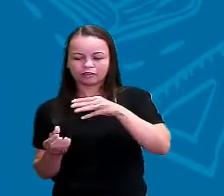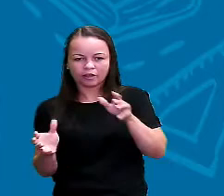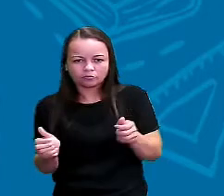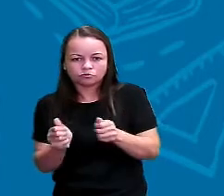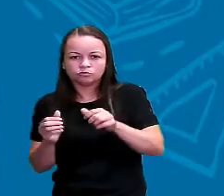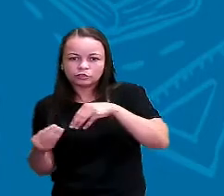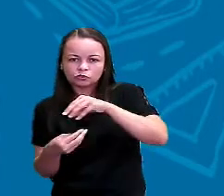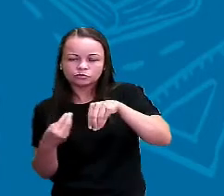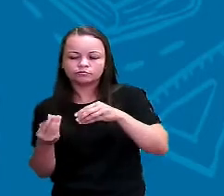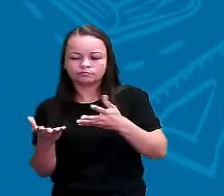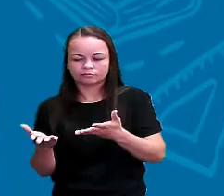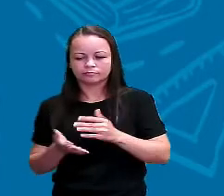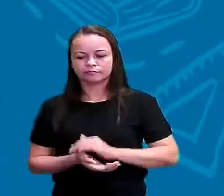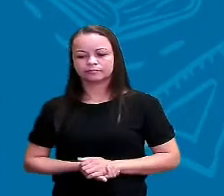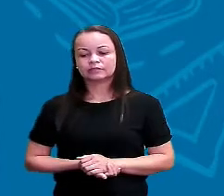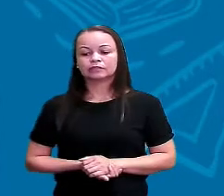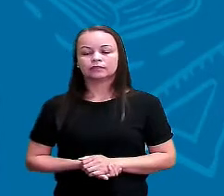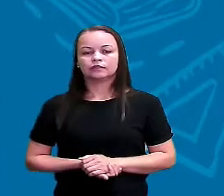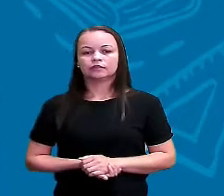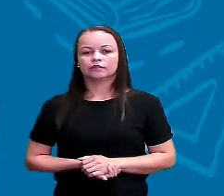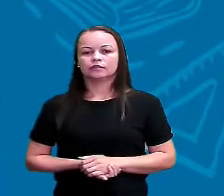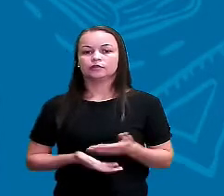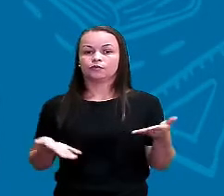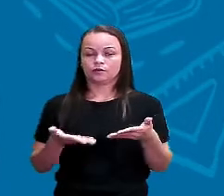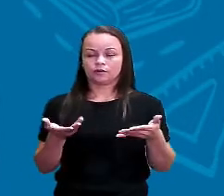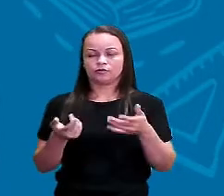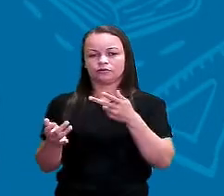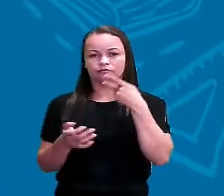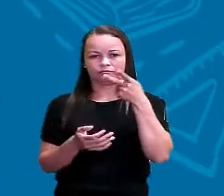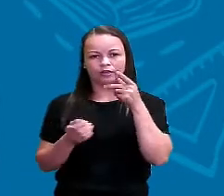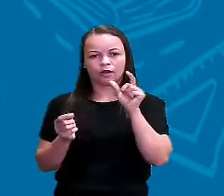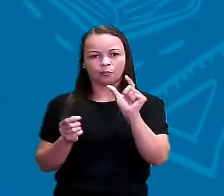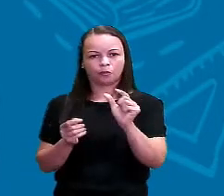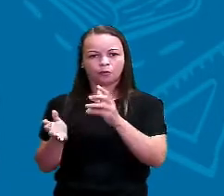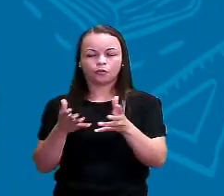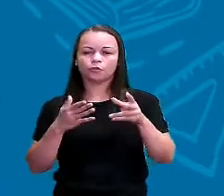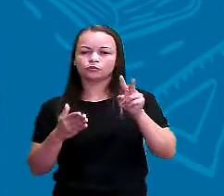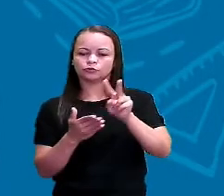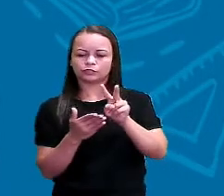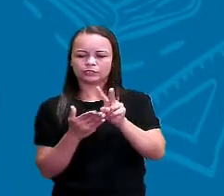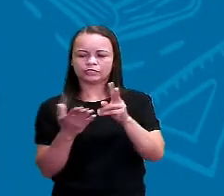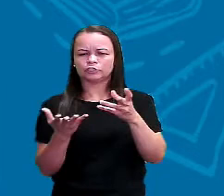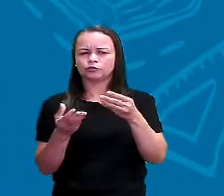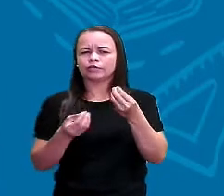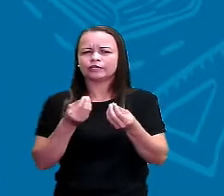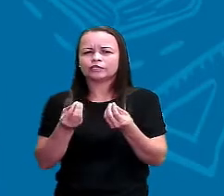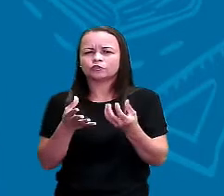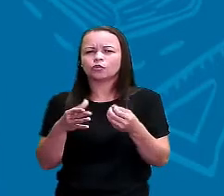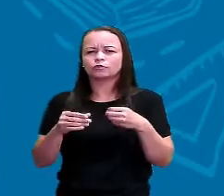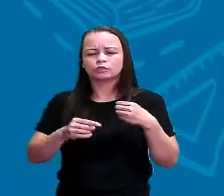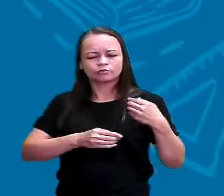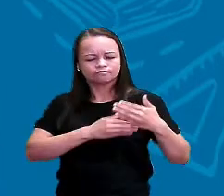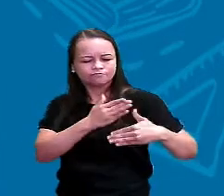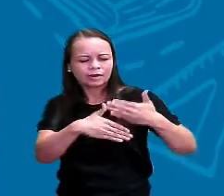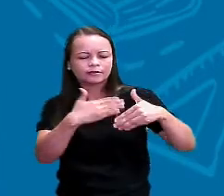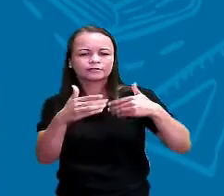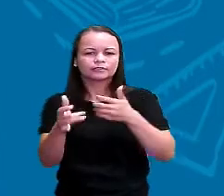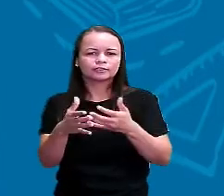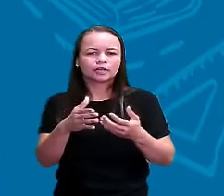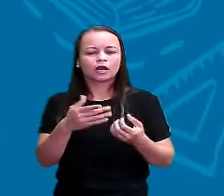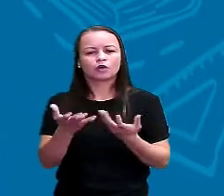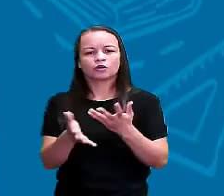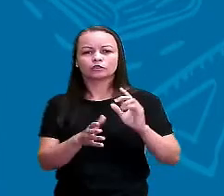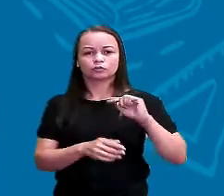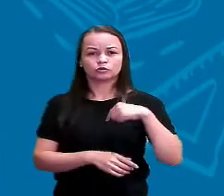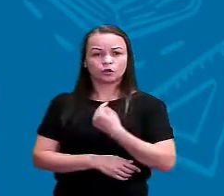os povos indígenas, certo? O que é que a gente herdou, a nossa cultura, muitas tradições, muitas coisas que estão no nosso